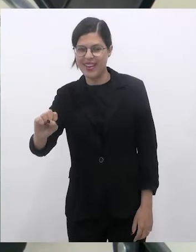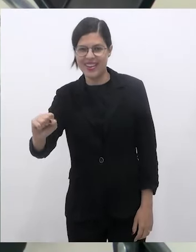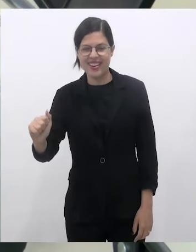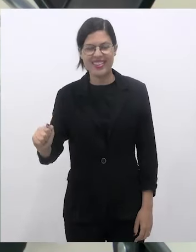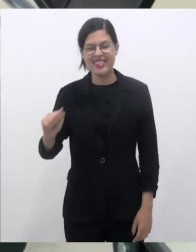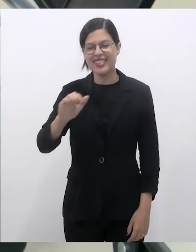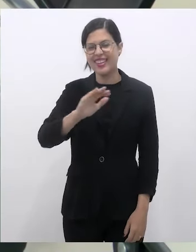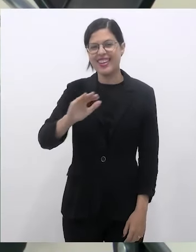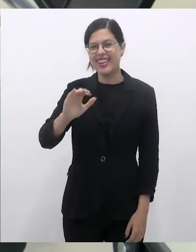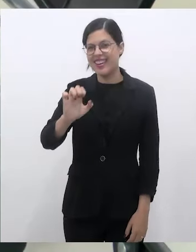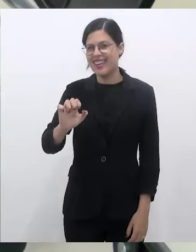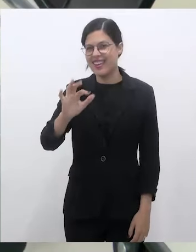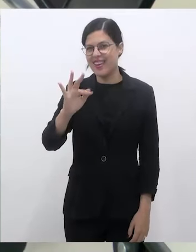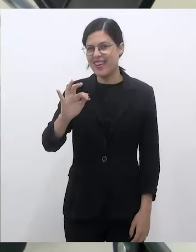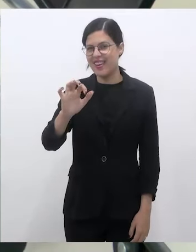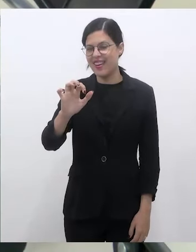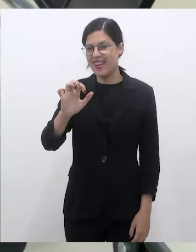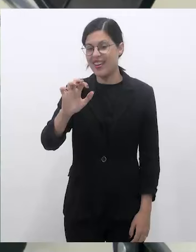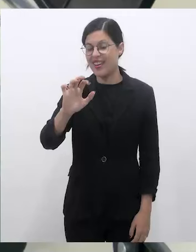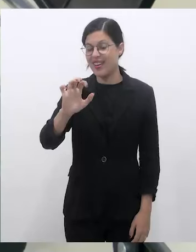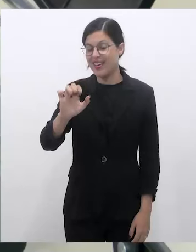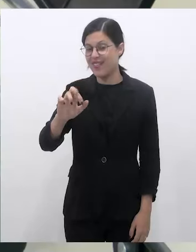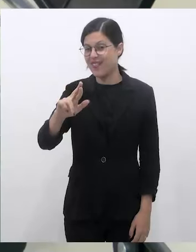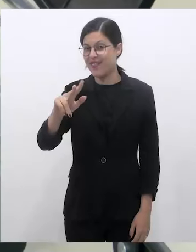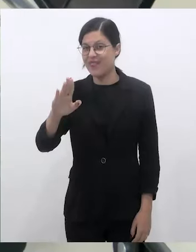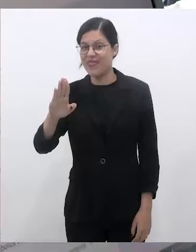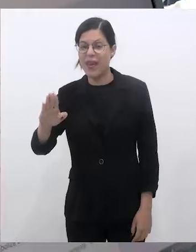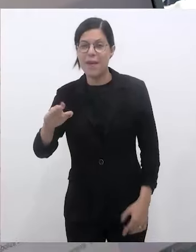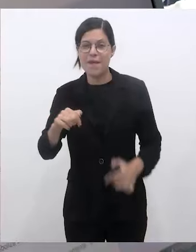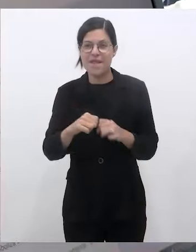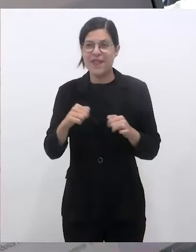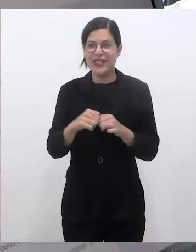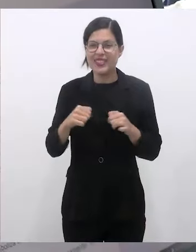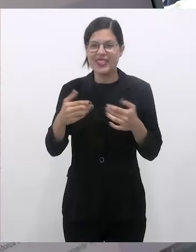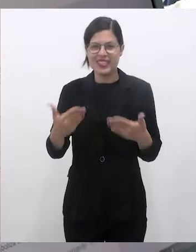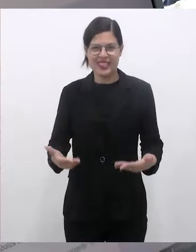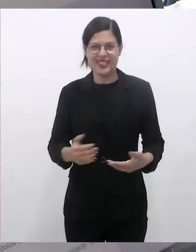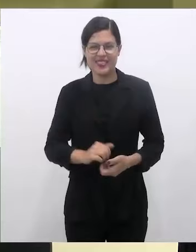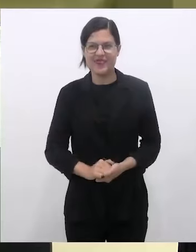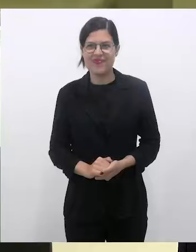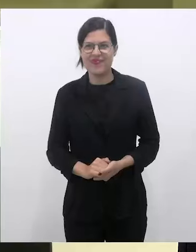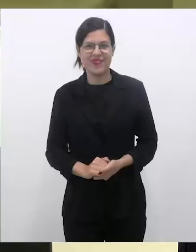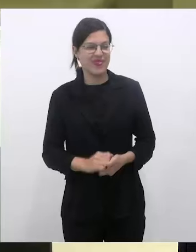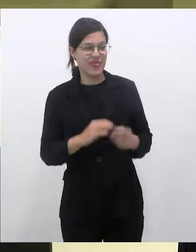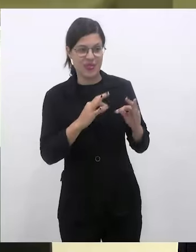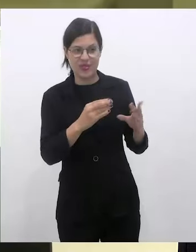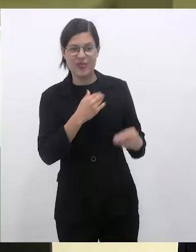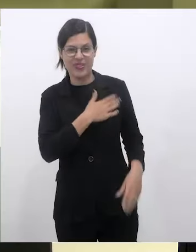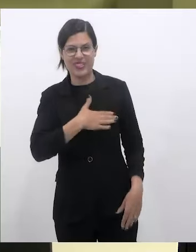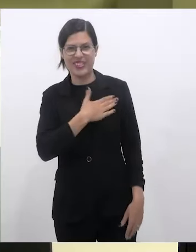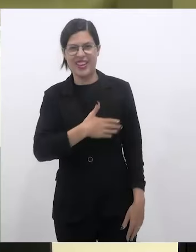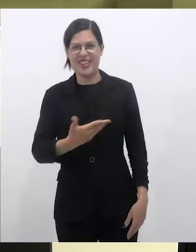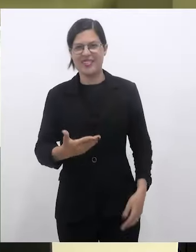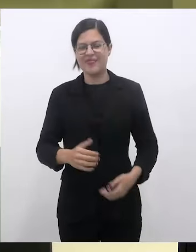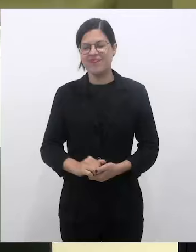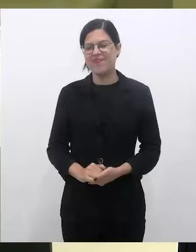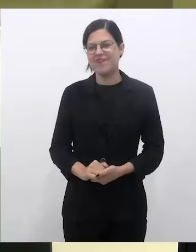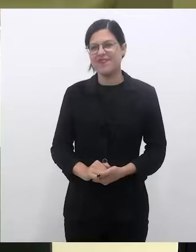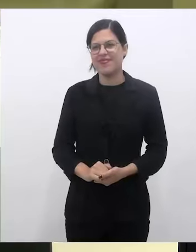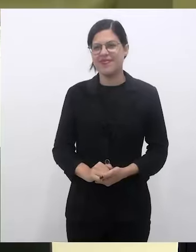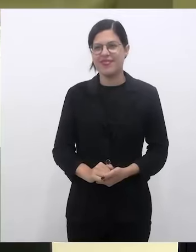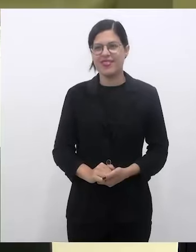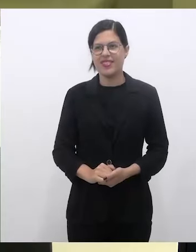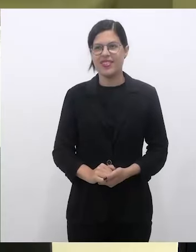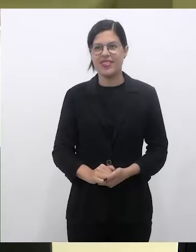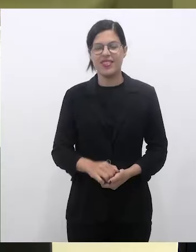Muito legal. Isso mesmo, cara. Isso mesmo, maneiro. Aí, ó, tá todo mundo vibrando aqui. Você também fez, se não me